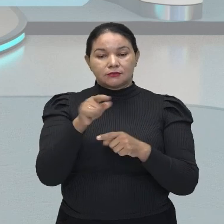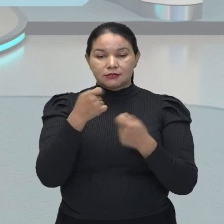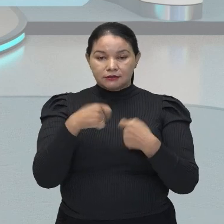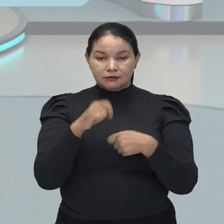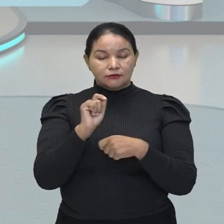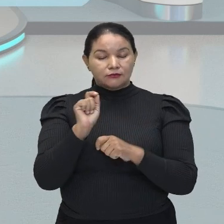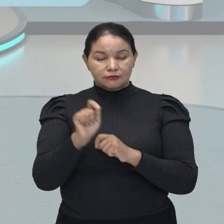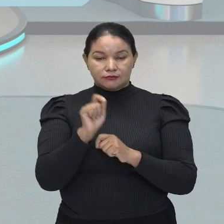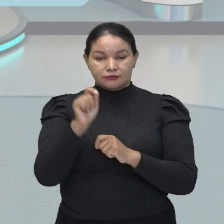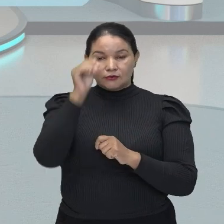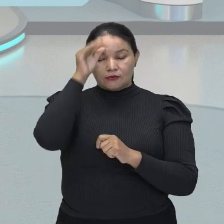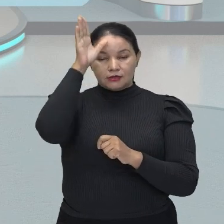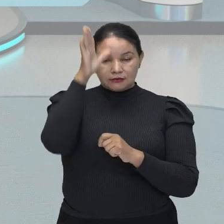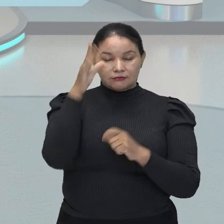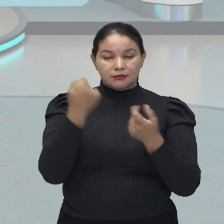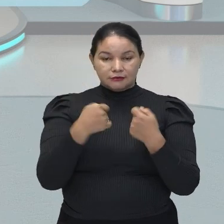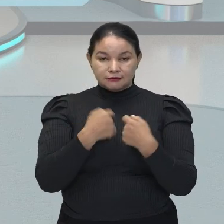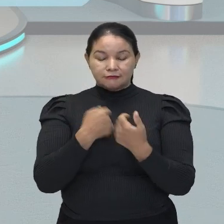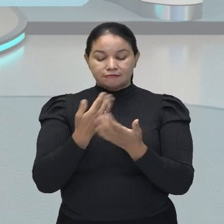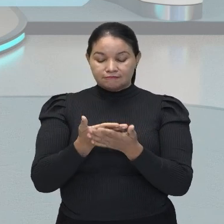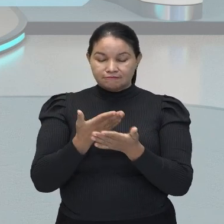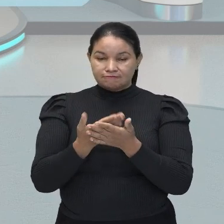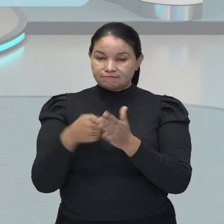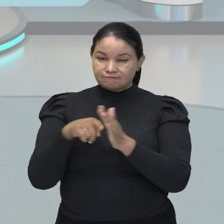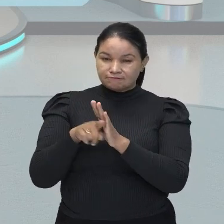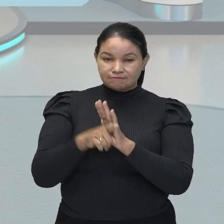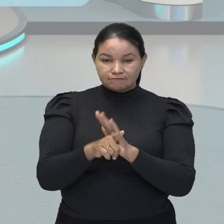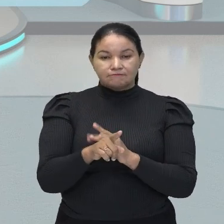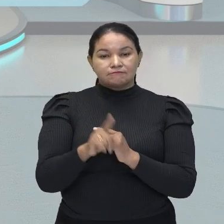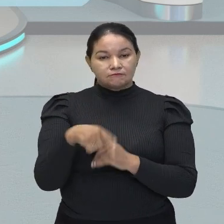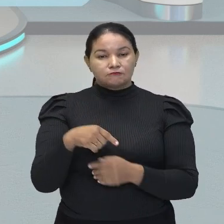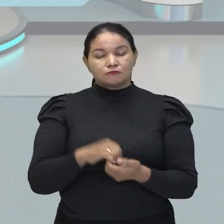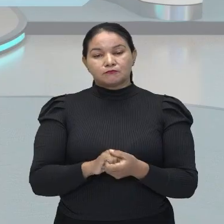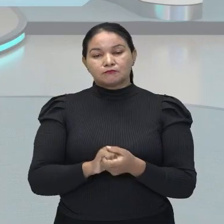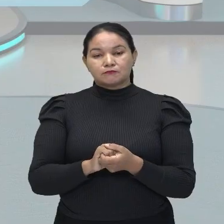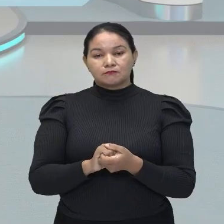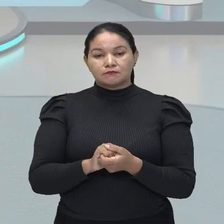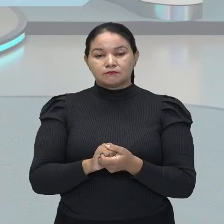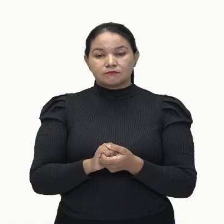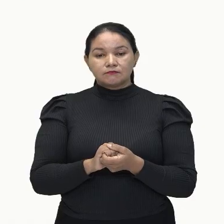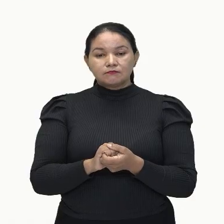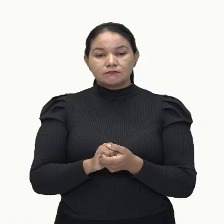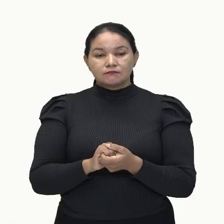devemos nos aprofundar nessa classificação vamos lá